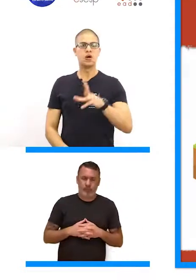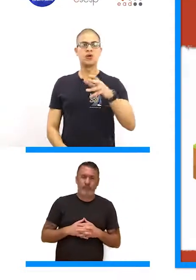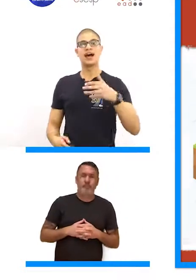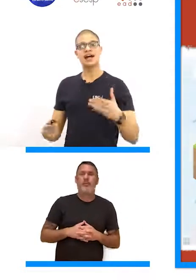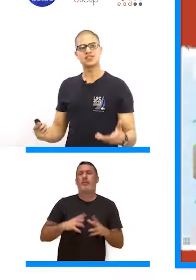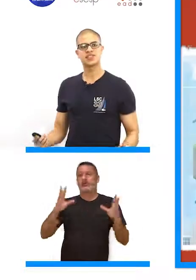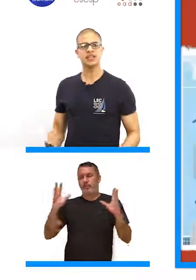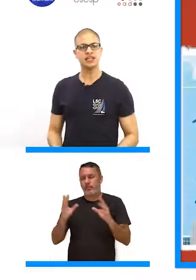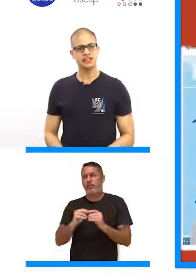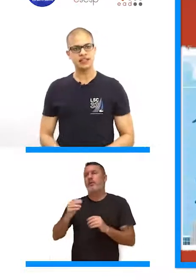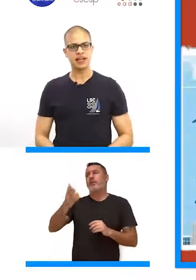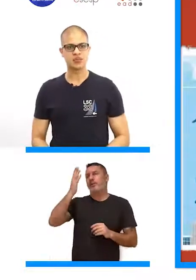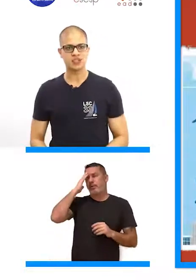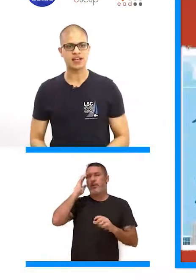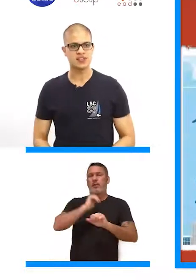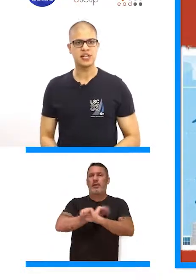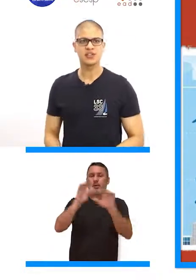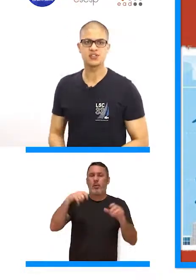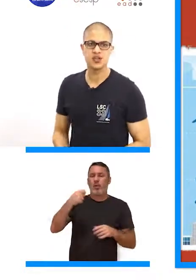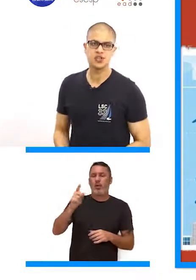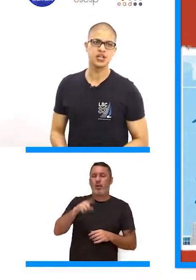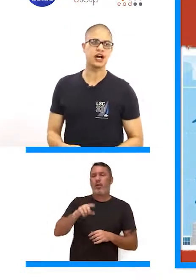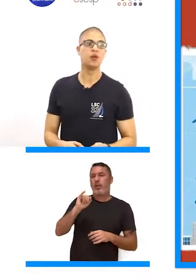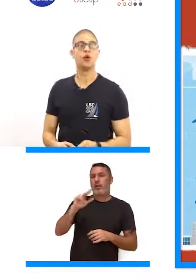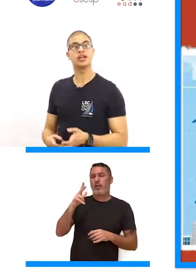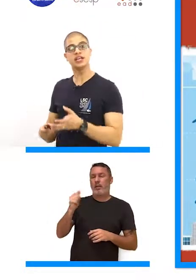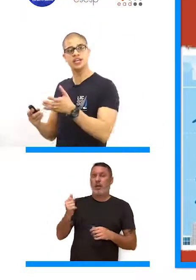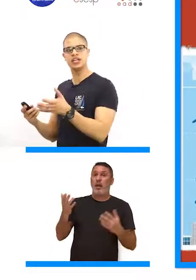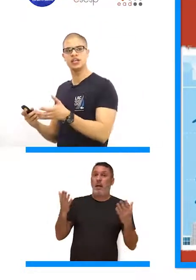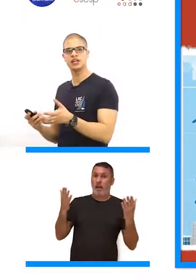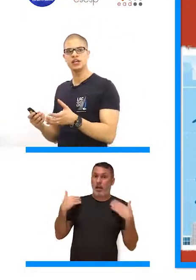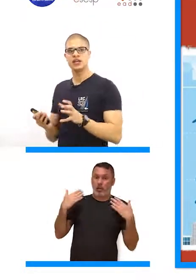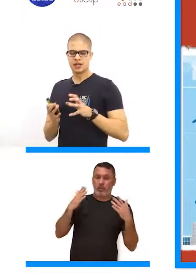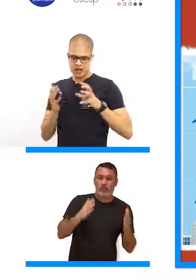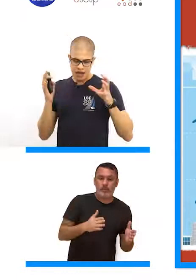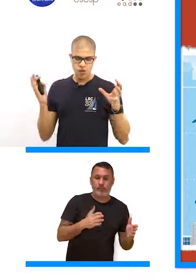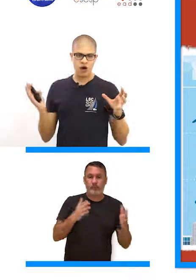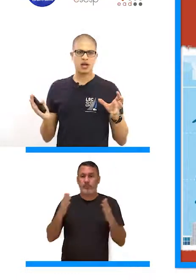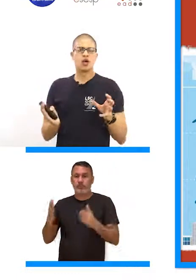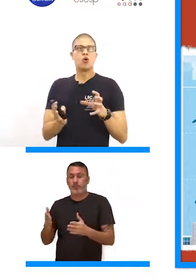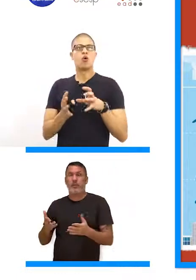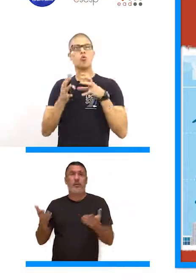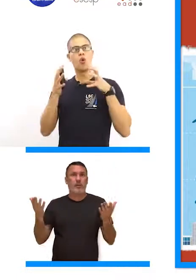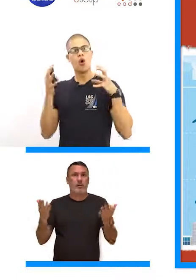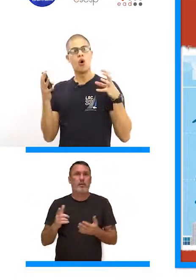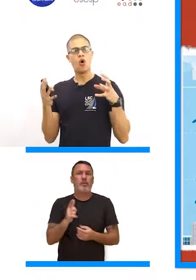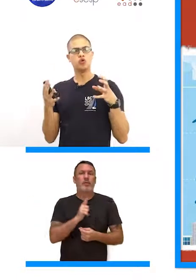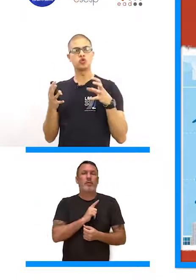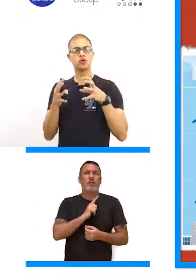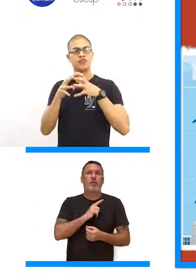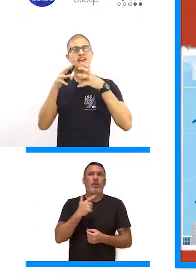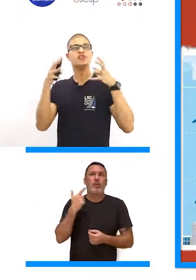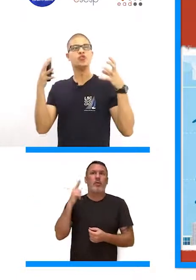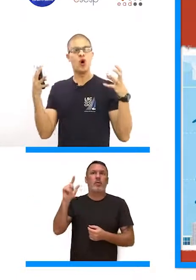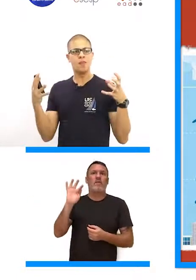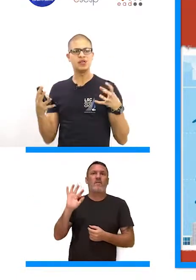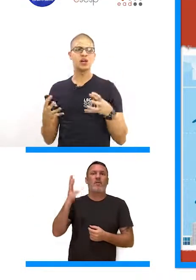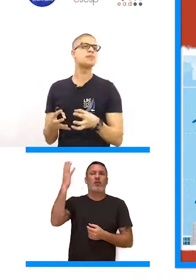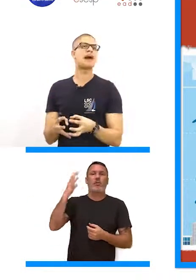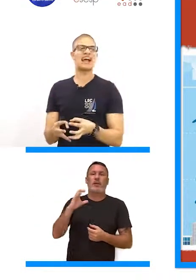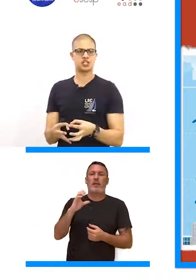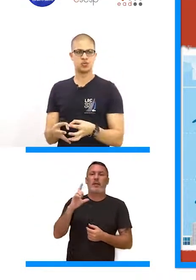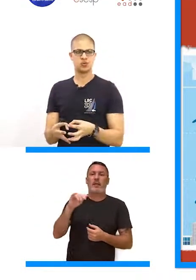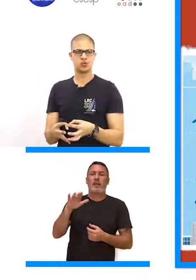bem? Então, assim entendemos as ilhas de calor. E Agora, um outro